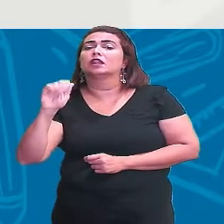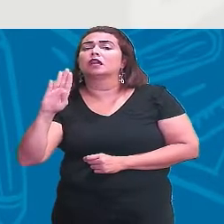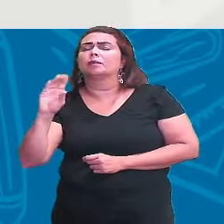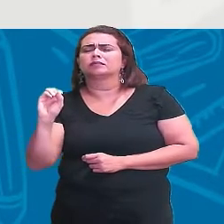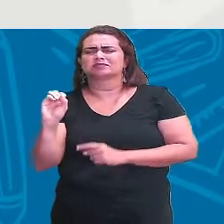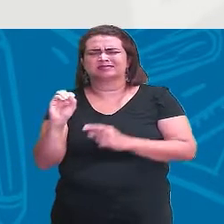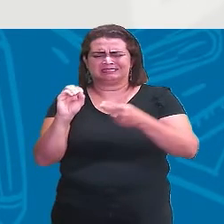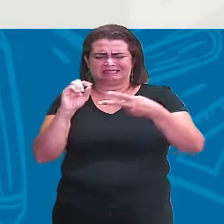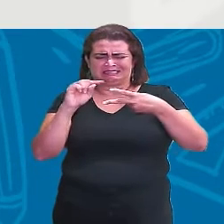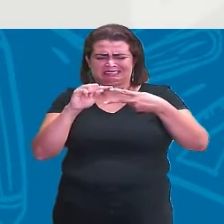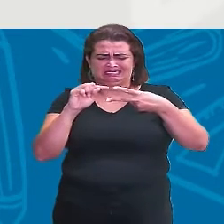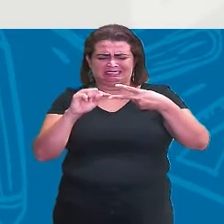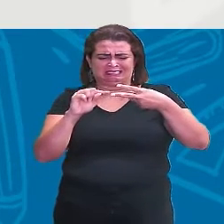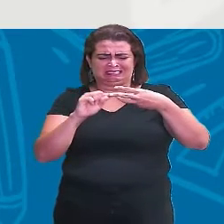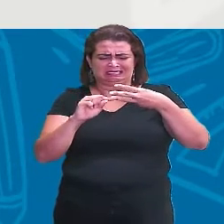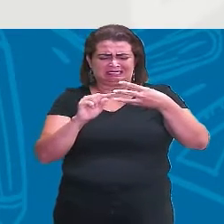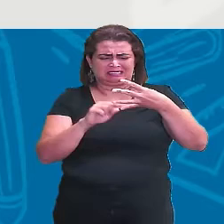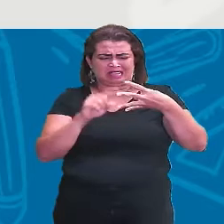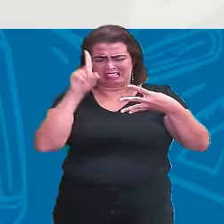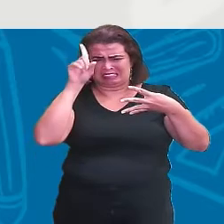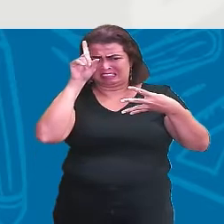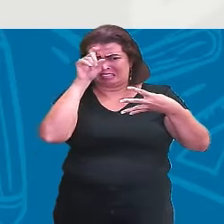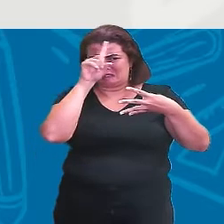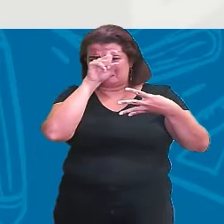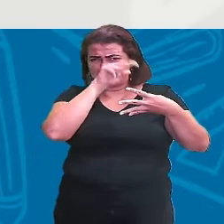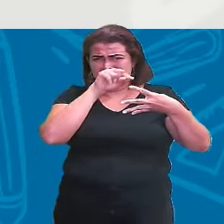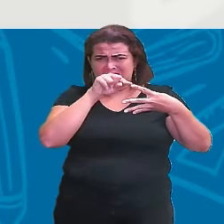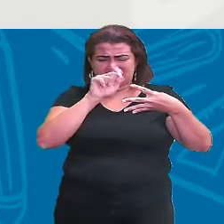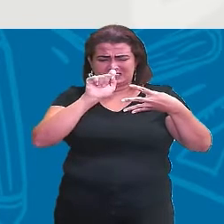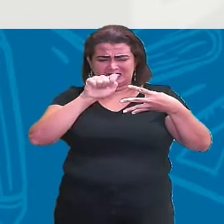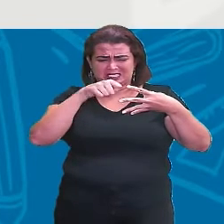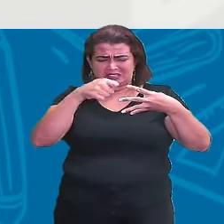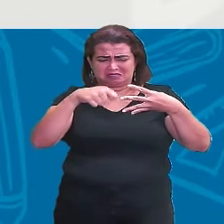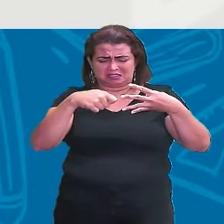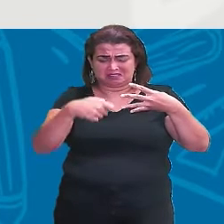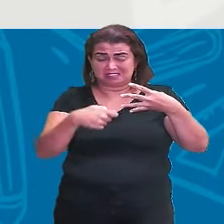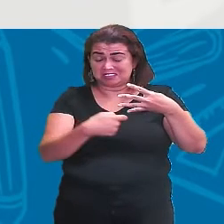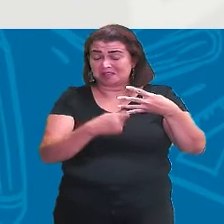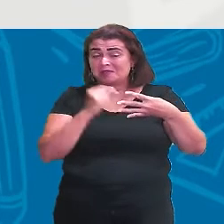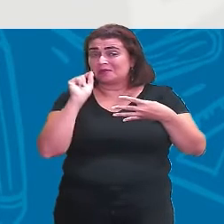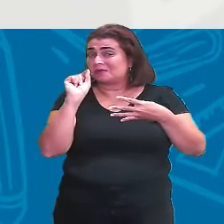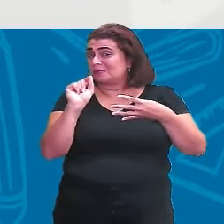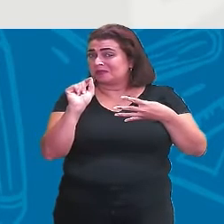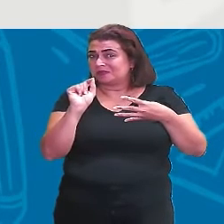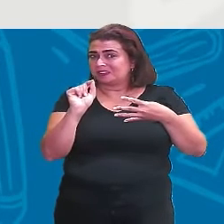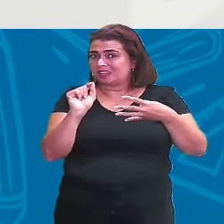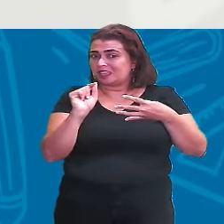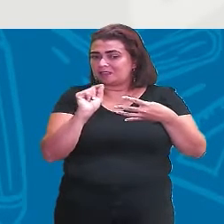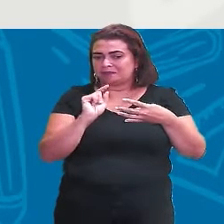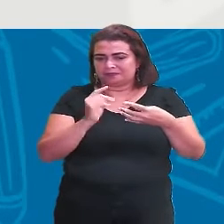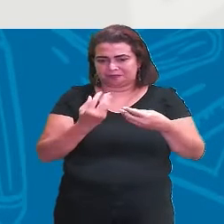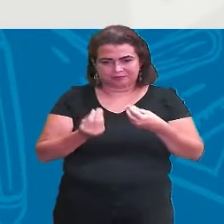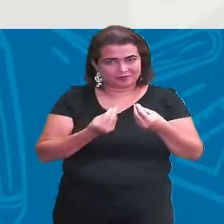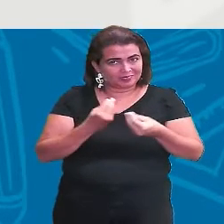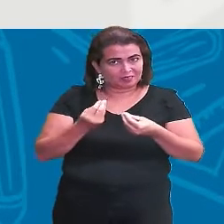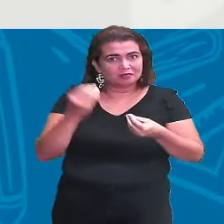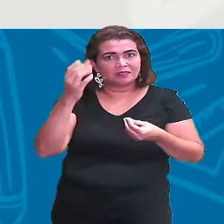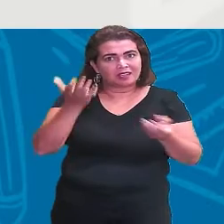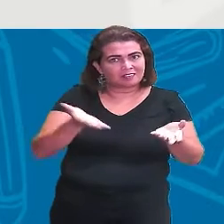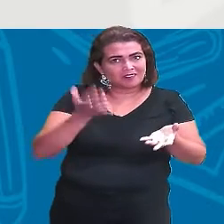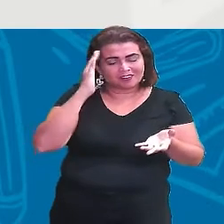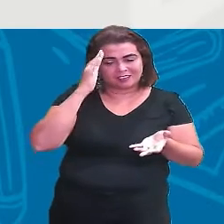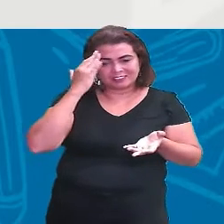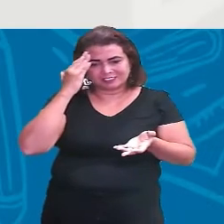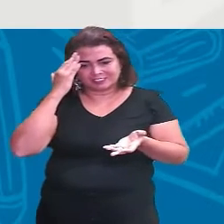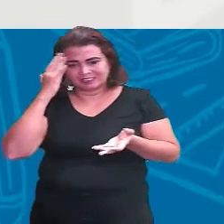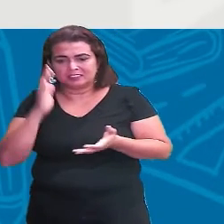vocês entenderem, tá bom? Não se preocupem porque não é difícil. Então, vamos lá. De